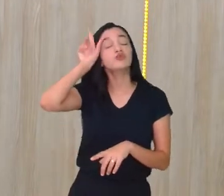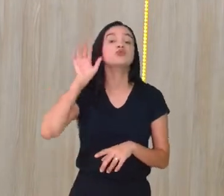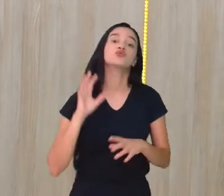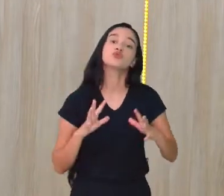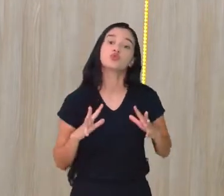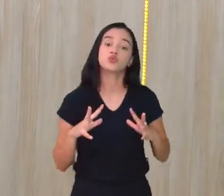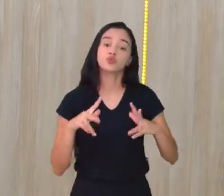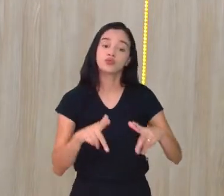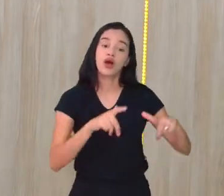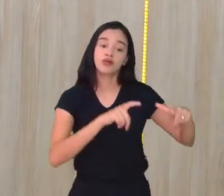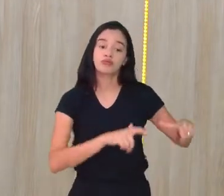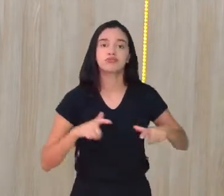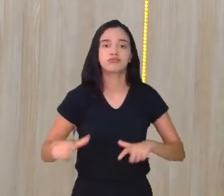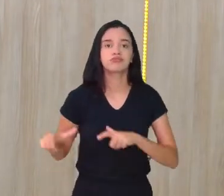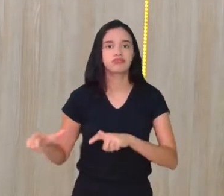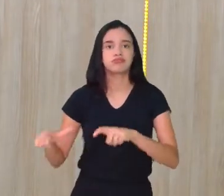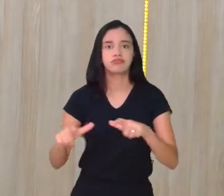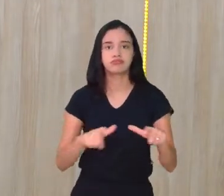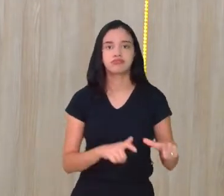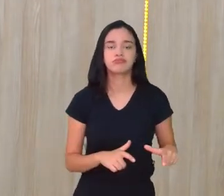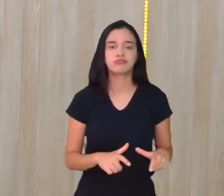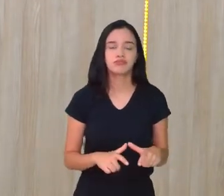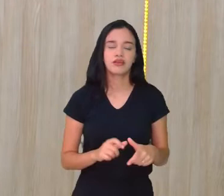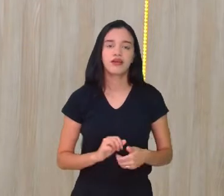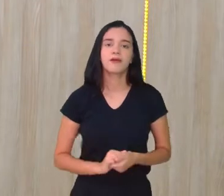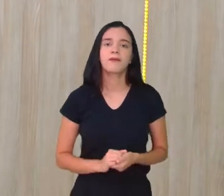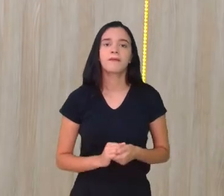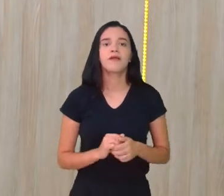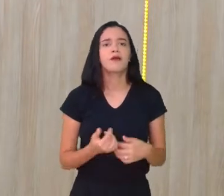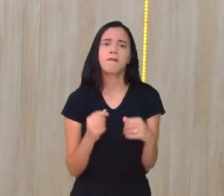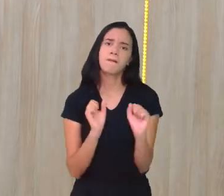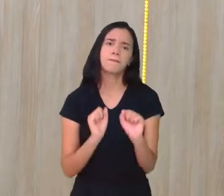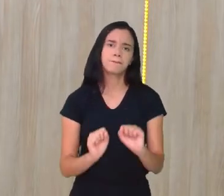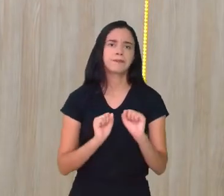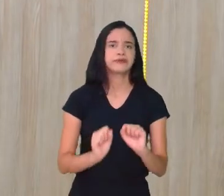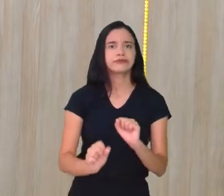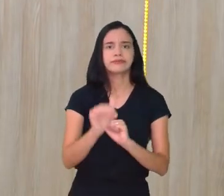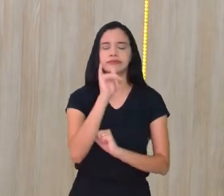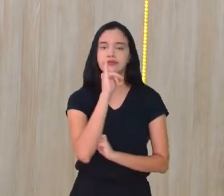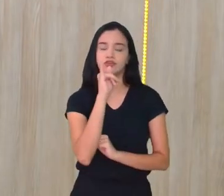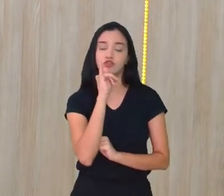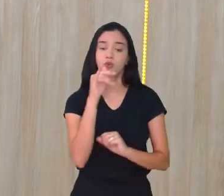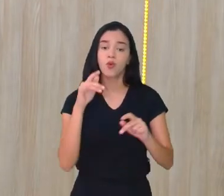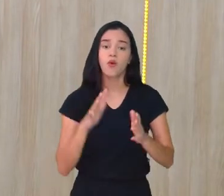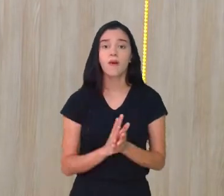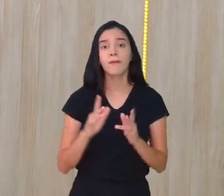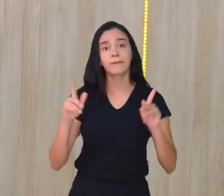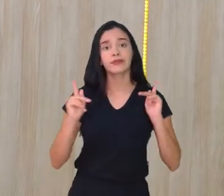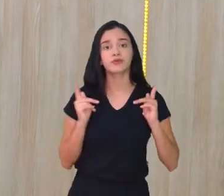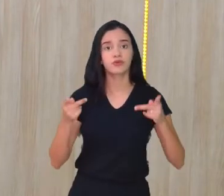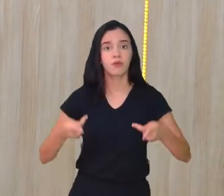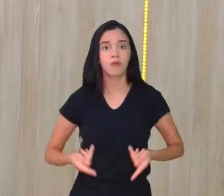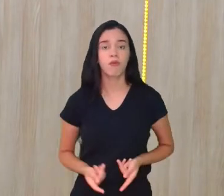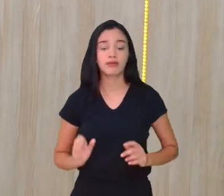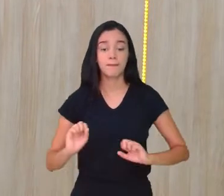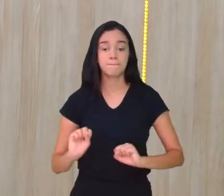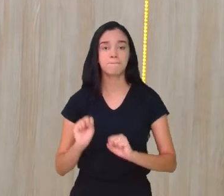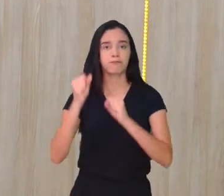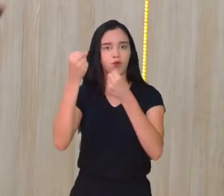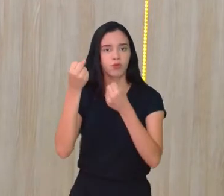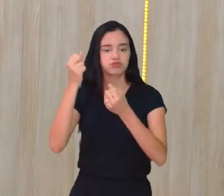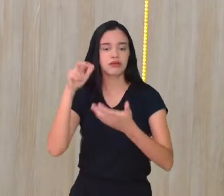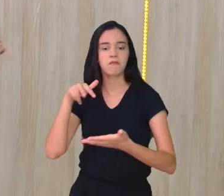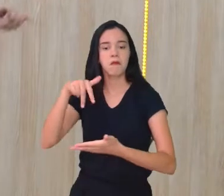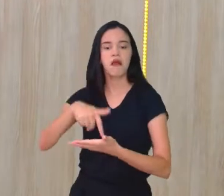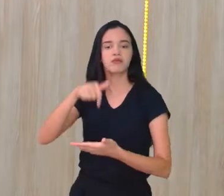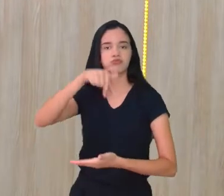são demarcações de territórios. Tanto pode ser pelo homem, nessa questão de poder, aqui quem manda